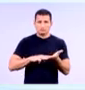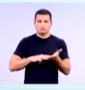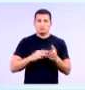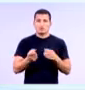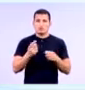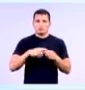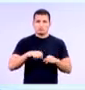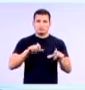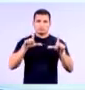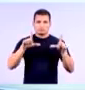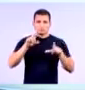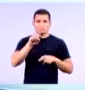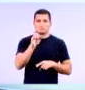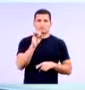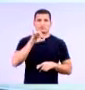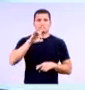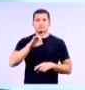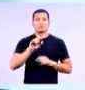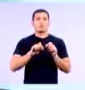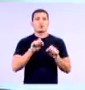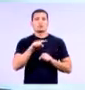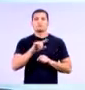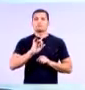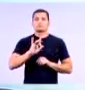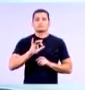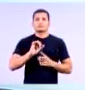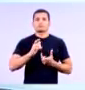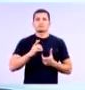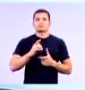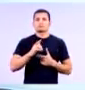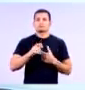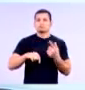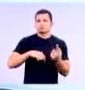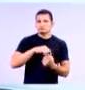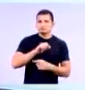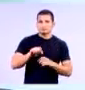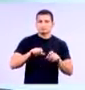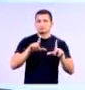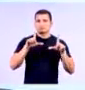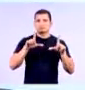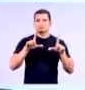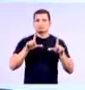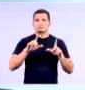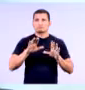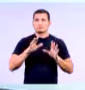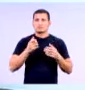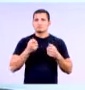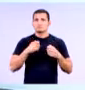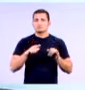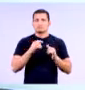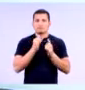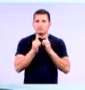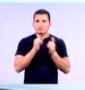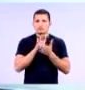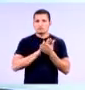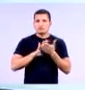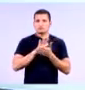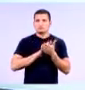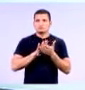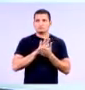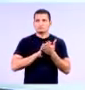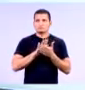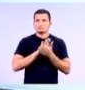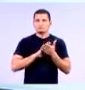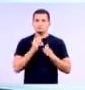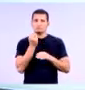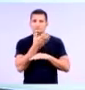void. Quer dizer, ele apenas executa. Executa, eu sei que vai executar, eu sei que vai rodar. Eu não preciso informar nada para o pessoal lá